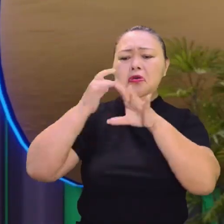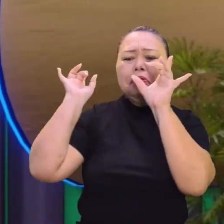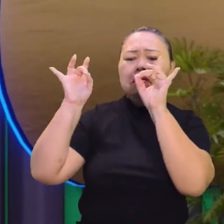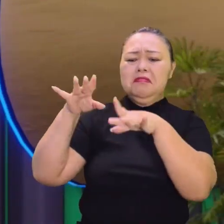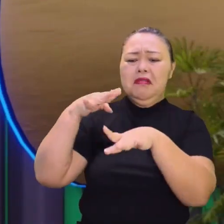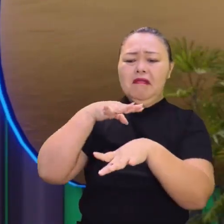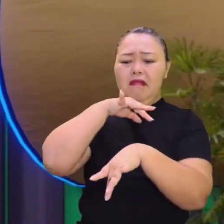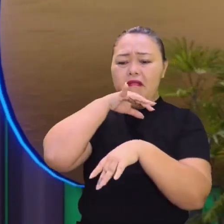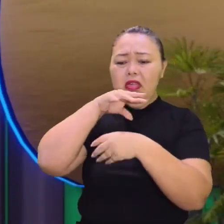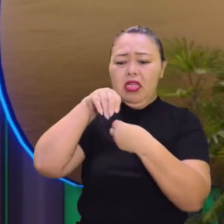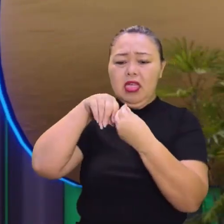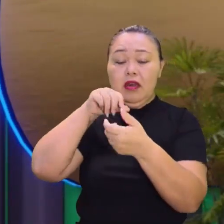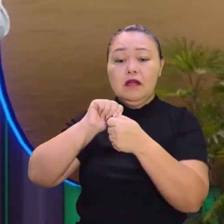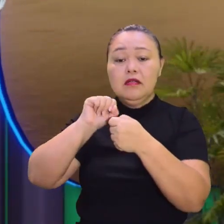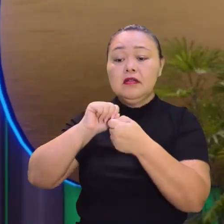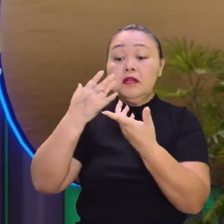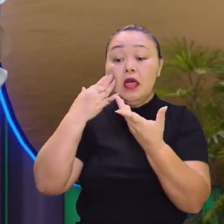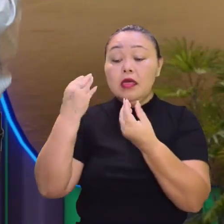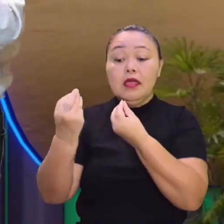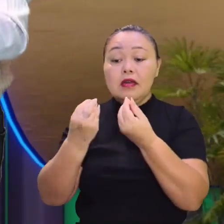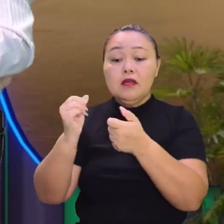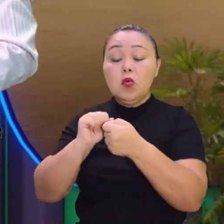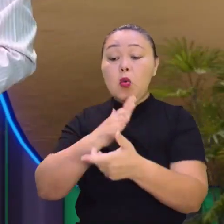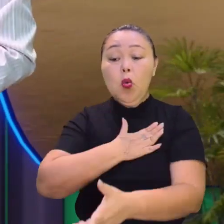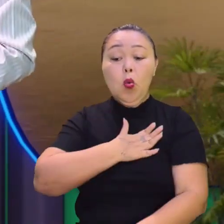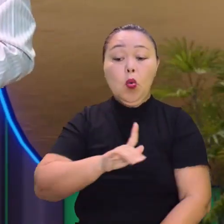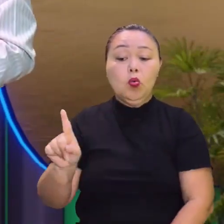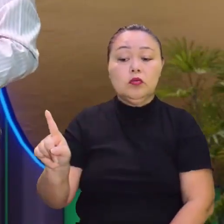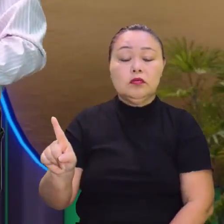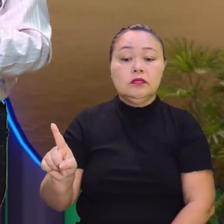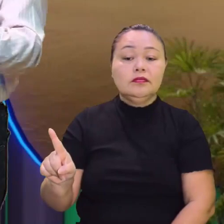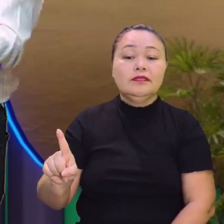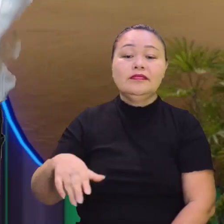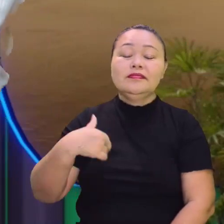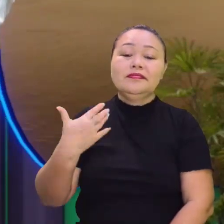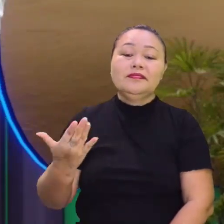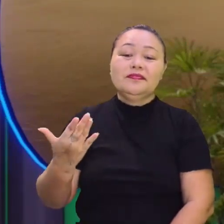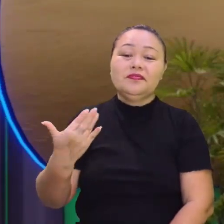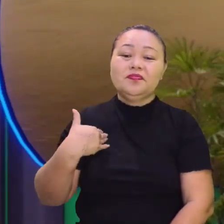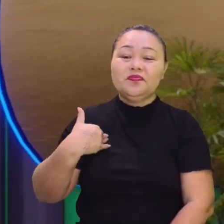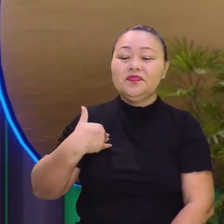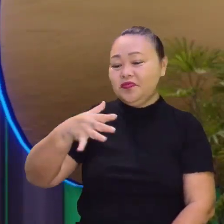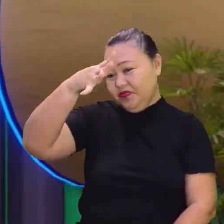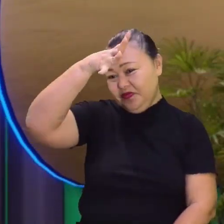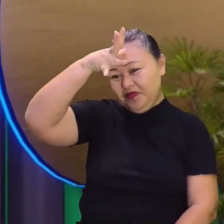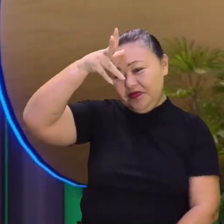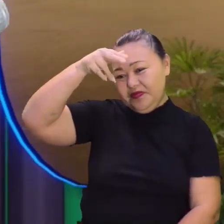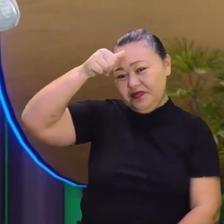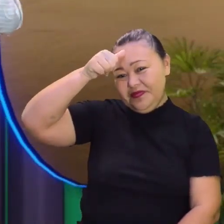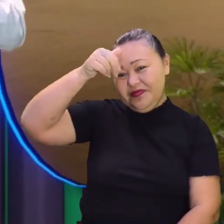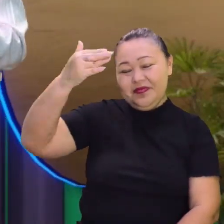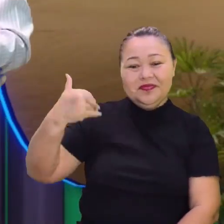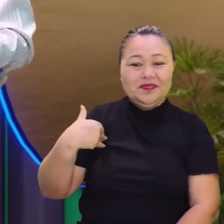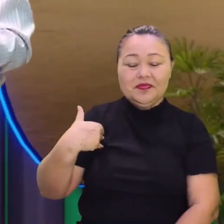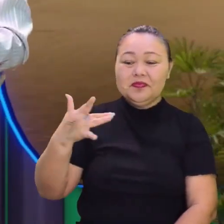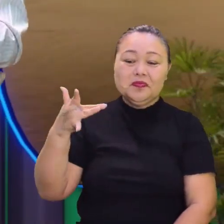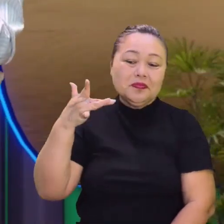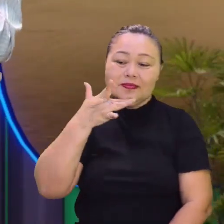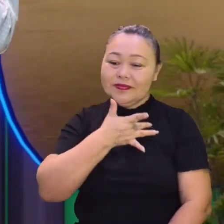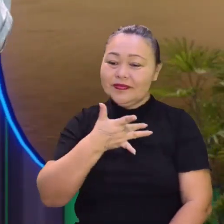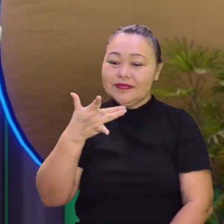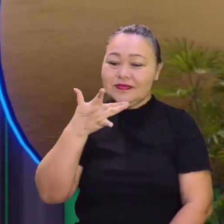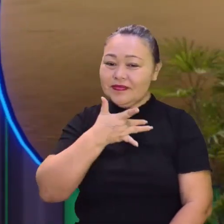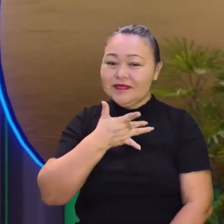aí. A gente não sabe nem para que serve, a gente não gosta disso. Uhum. Cara, só que a gente é amazônico. Cara, é muito